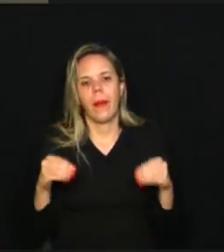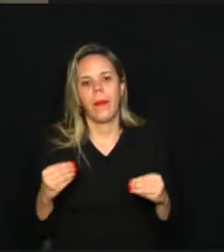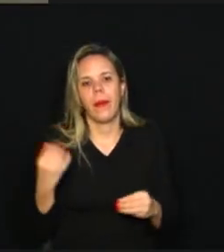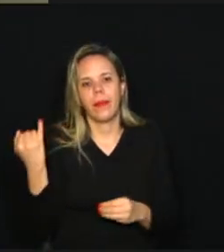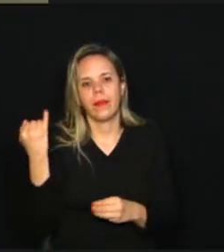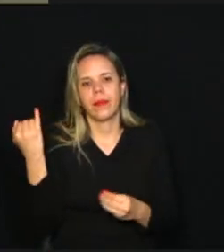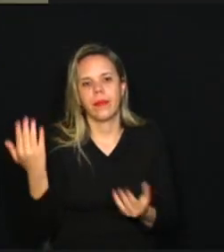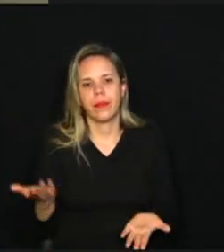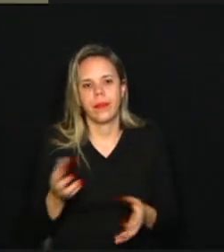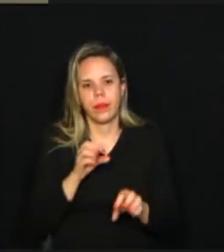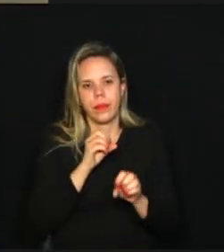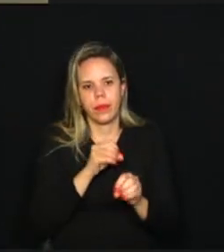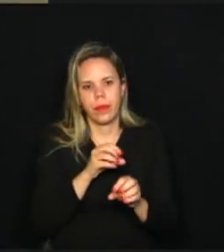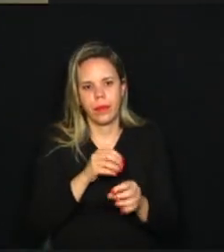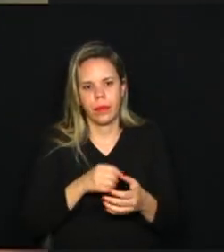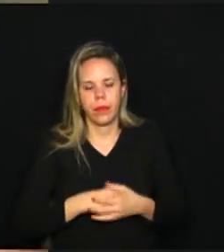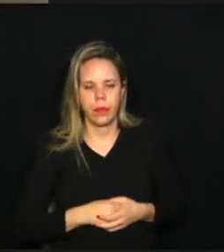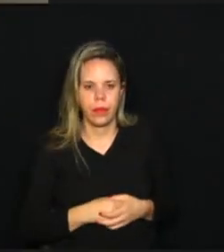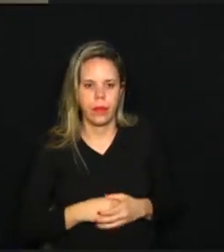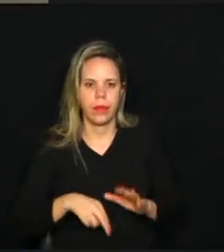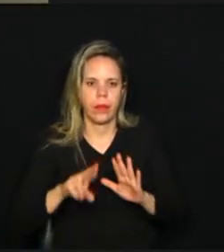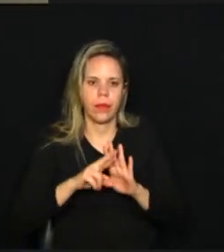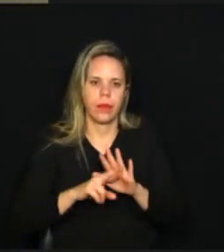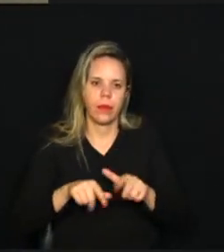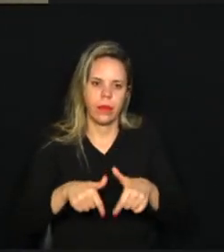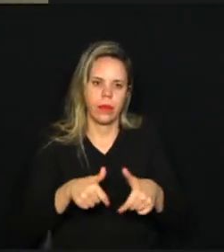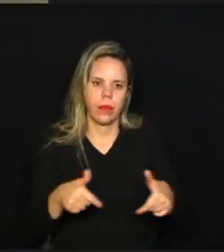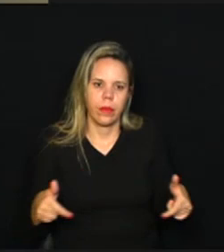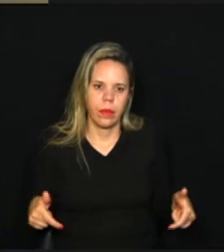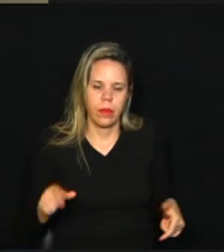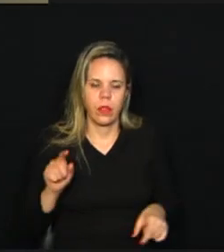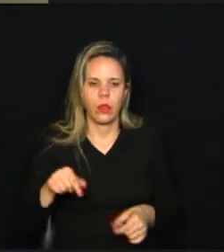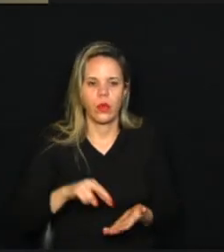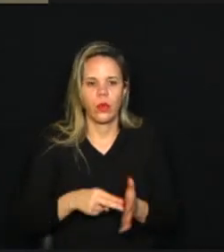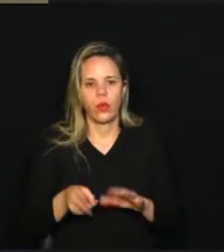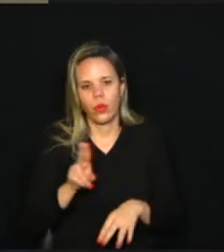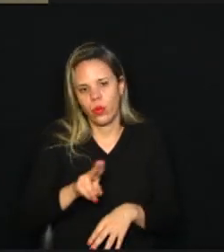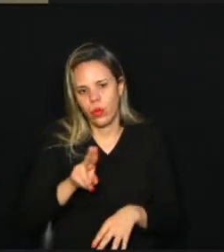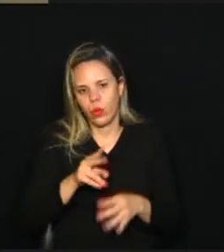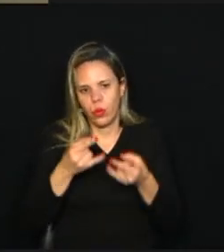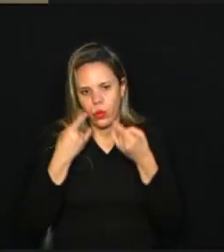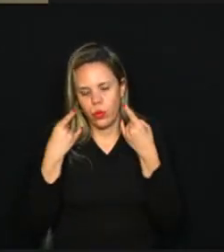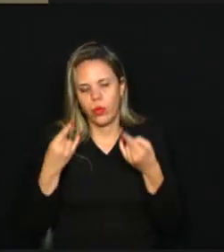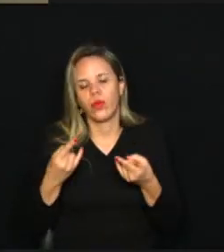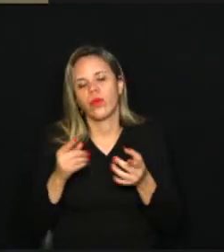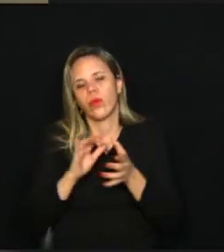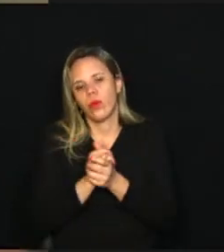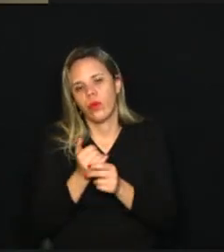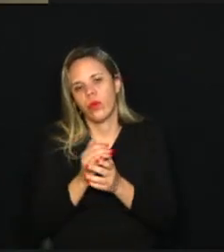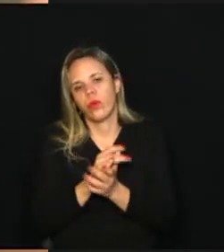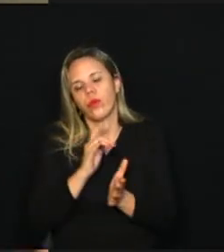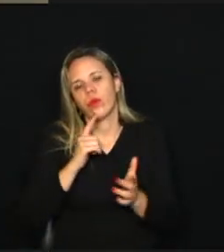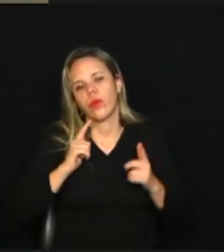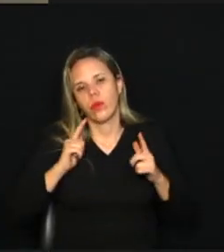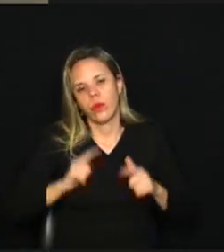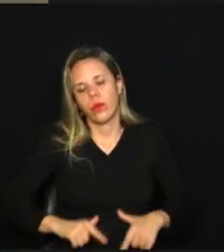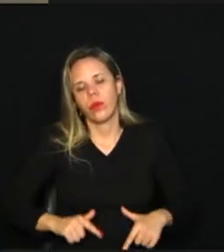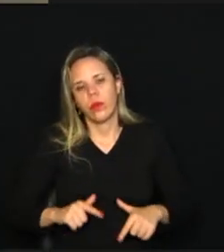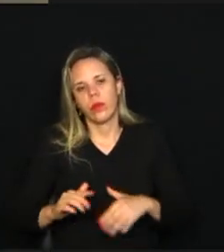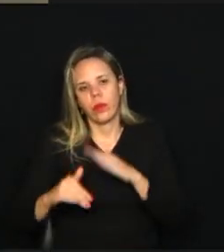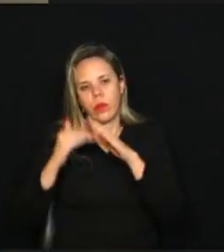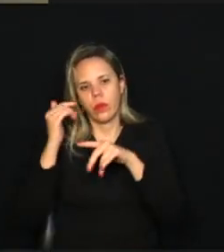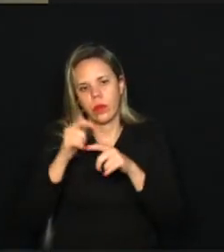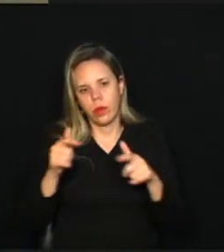importantes, educação, medidas de ampliação do que é o uso de máscara, higiene de mãos, até avançar